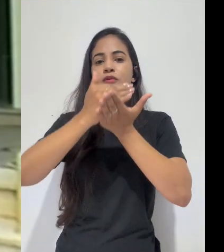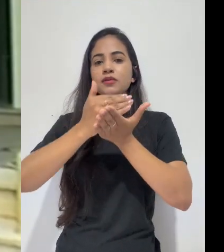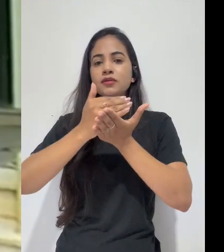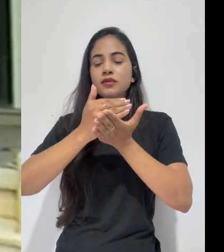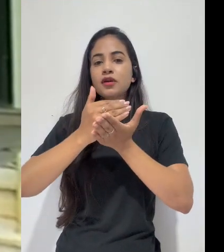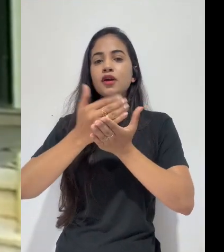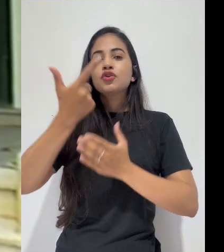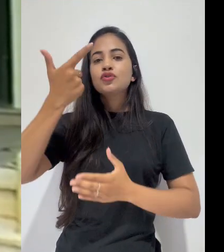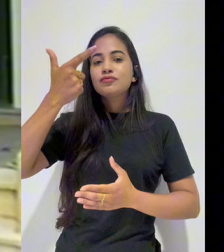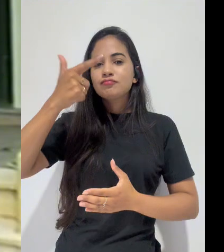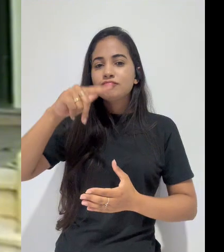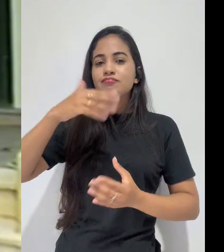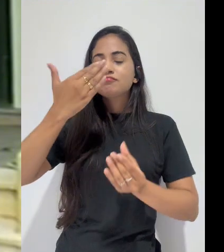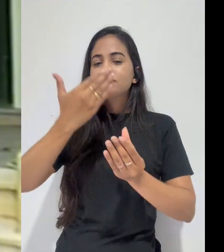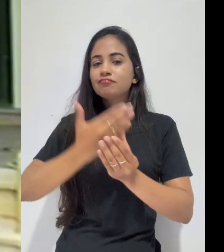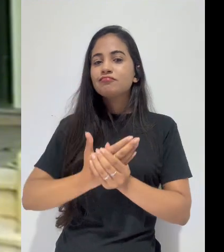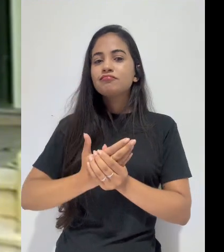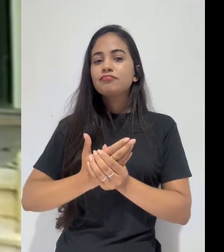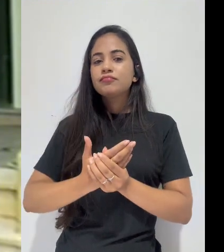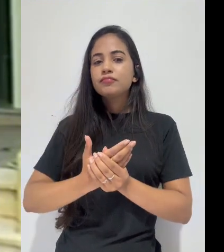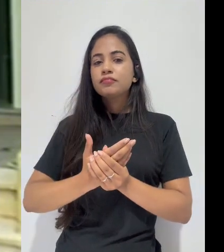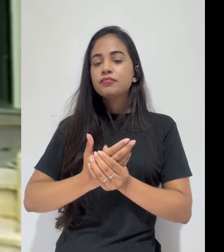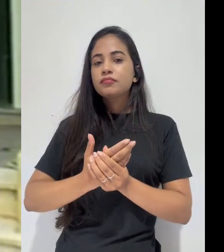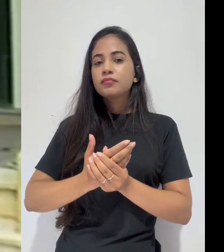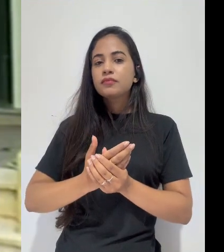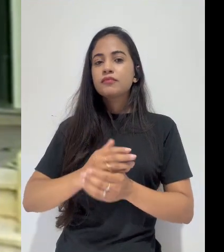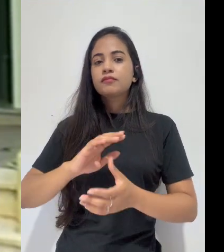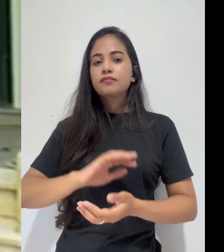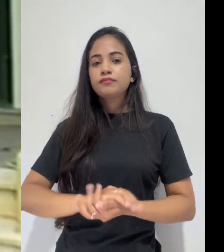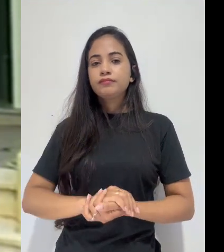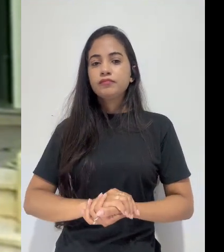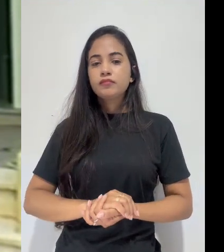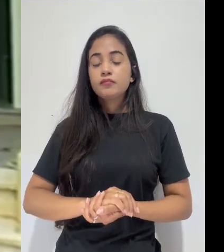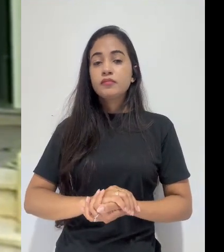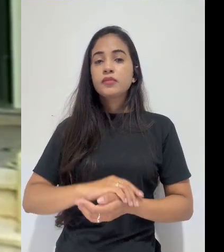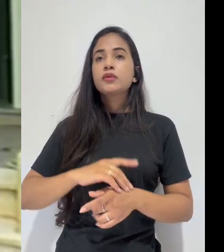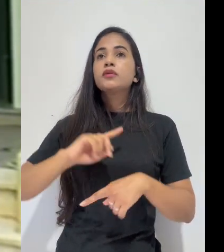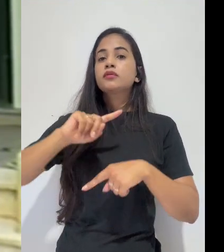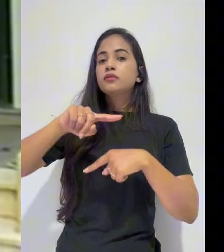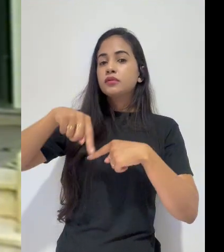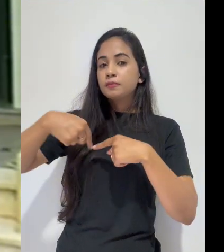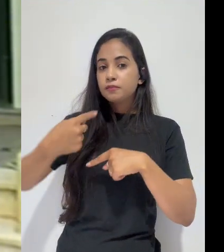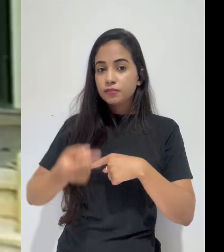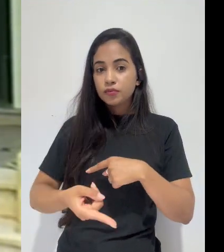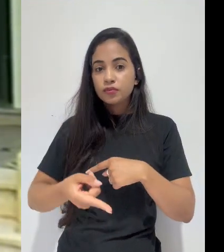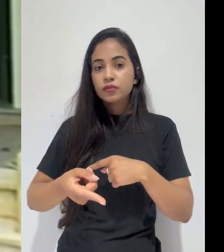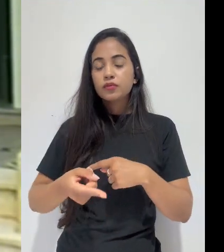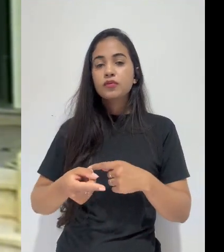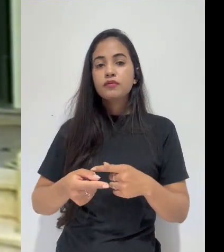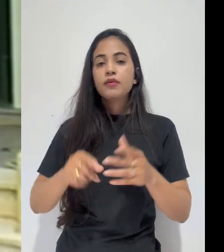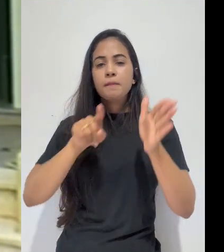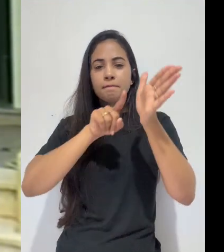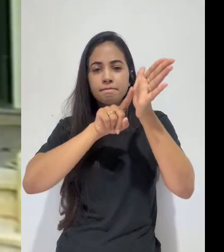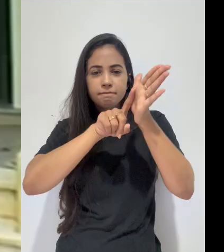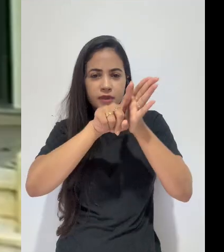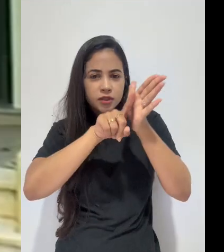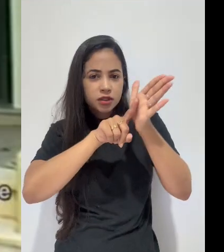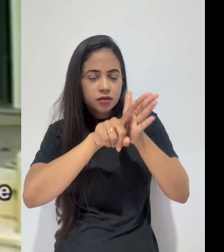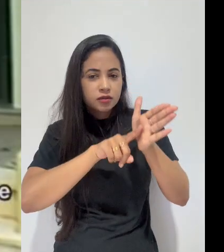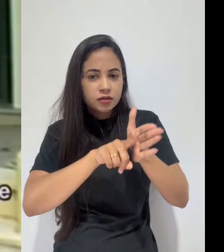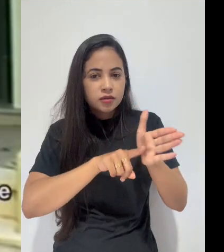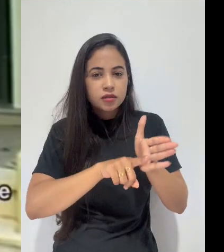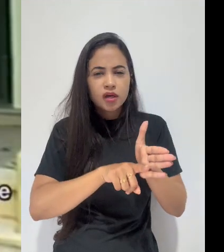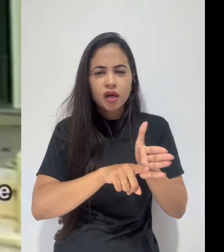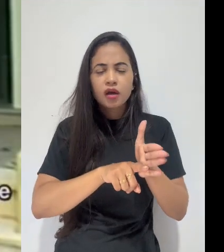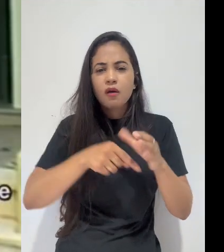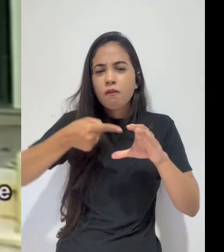resultado dessa ação que nós estávamos vendo da possibilidade ou não, inclusive, de dar entrada com ela. A partir do momento que a gente foi levantando os pontos, a